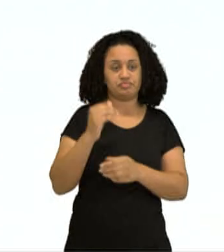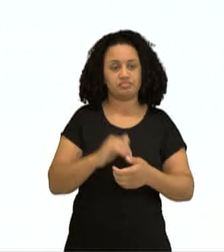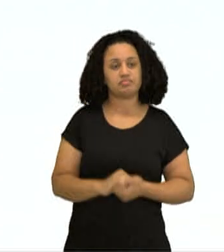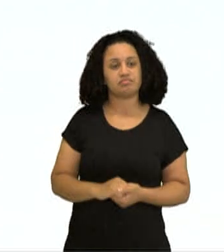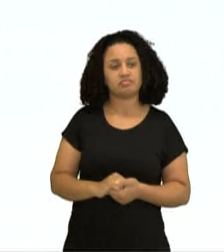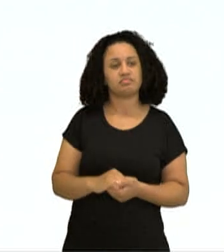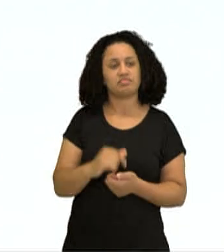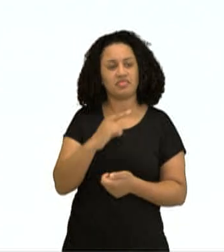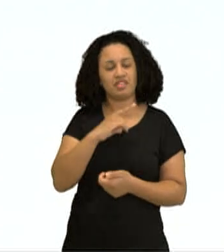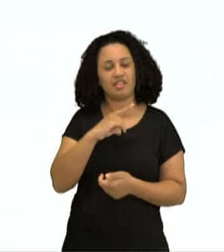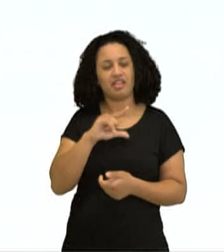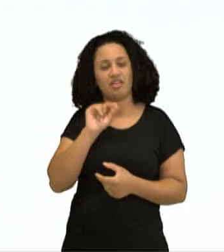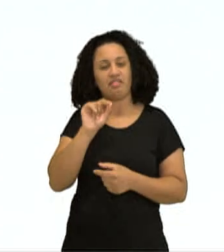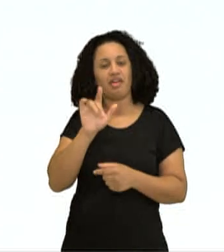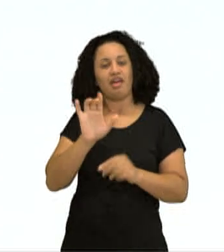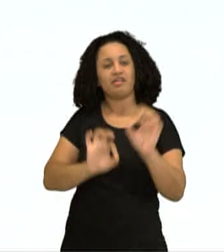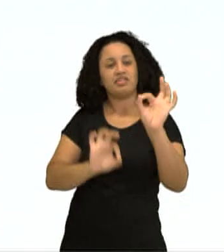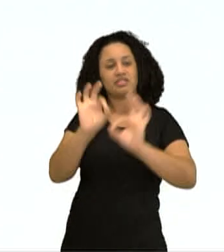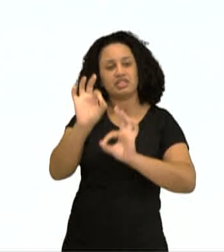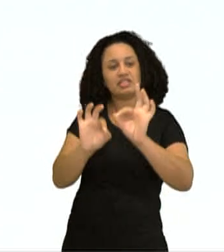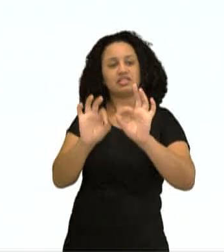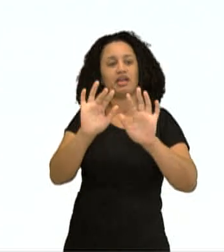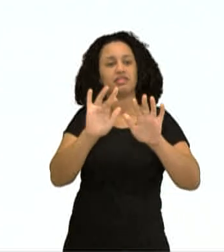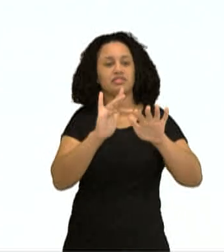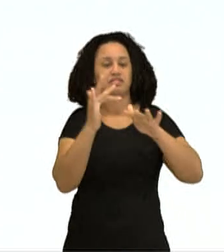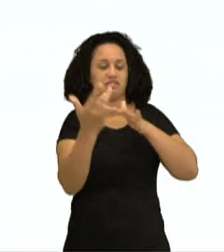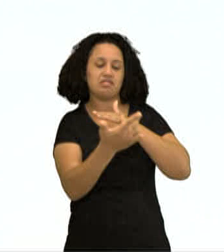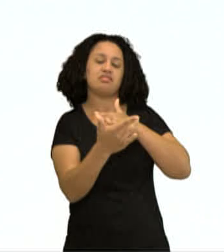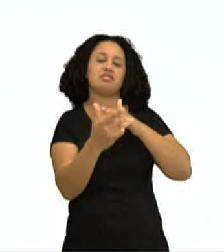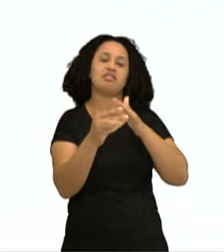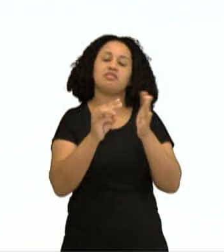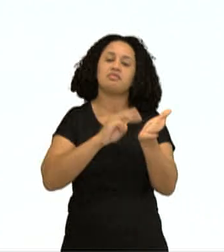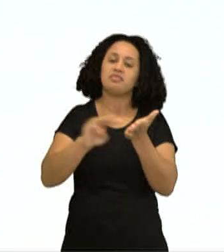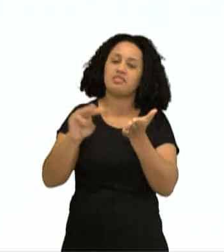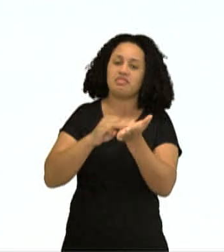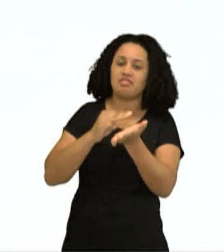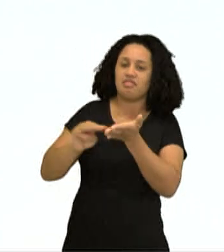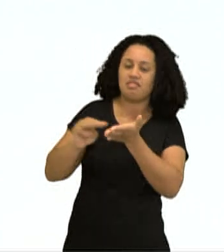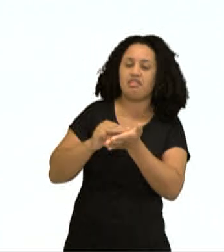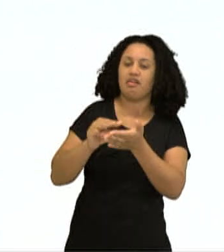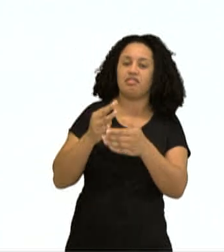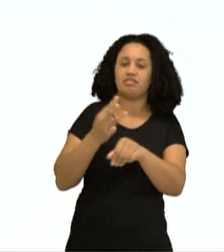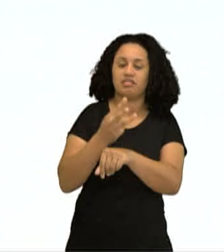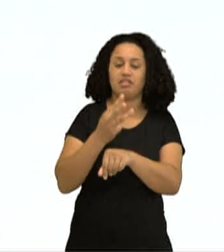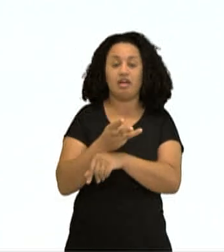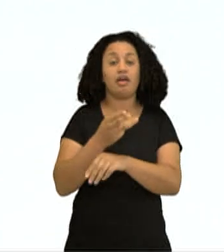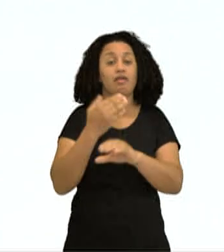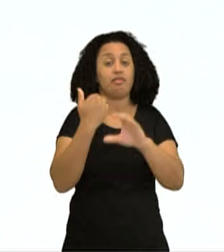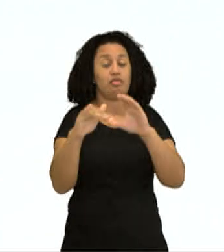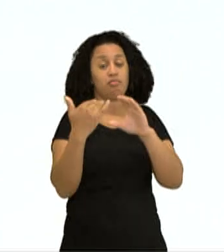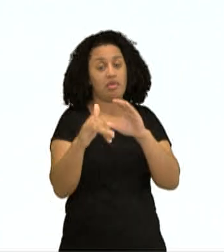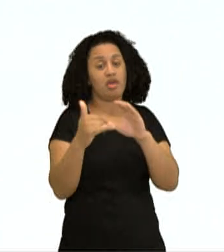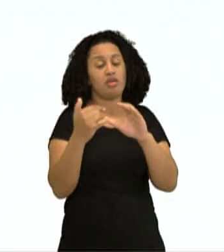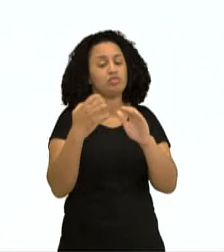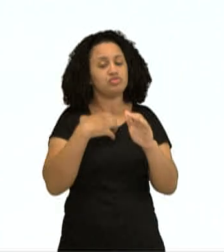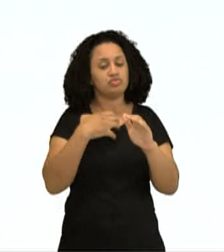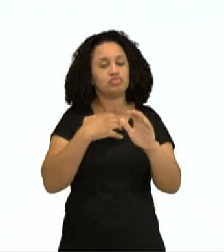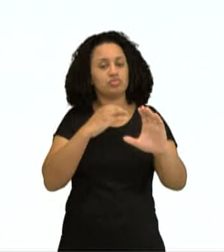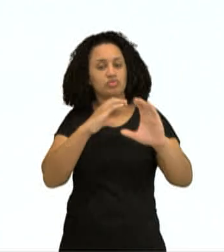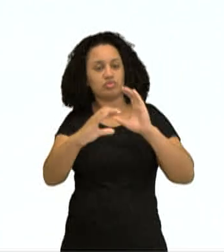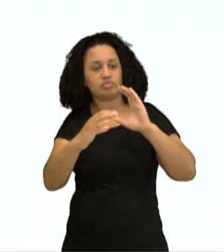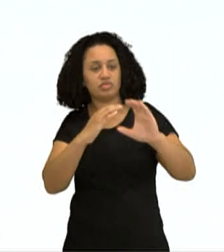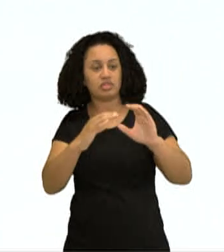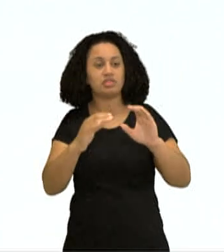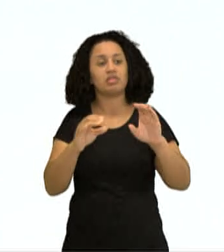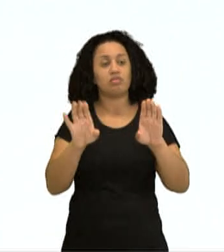são rotineiramente organizados por redes sociais, mensagens virais, por e-mail ou meios de telecomunicação,